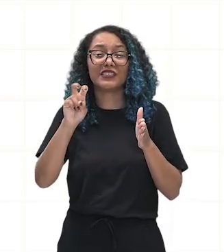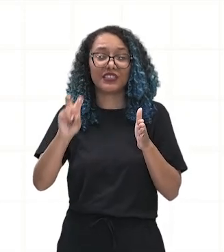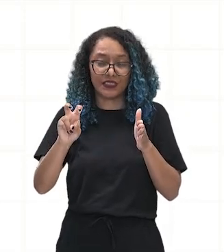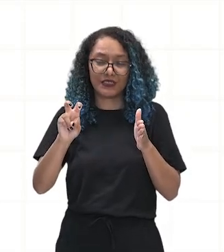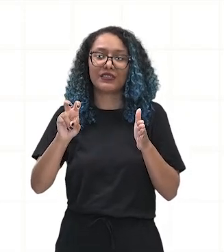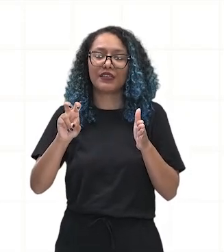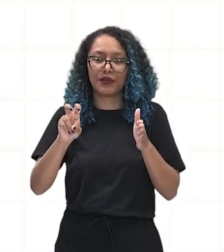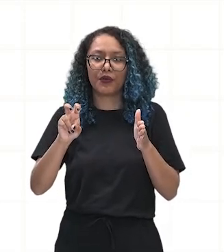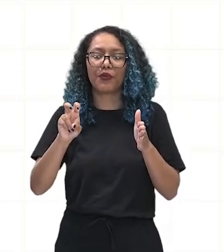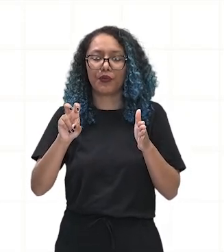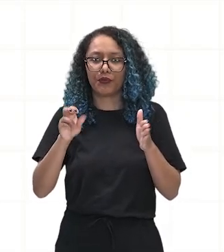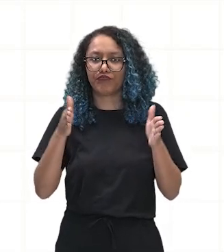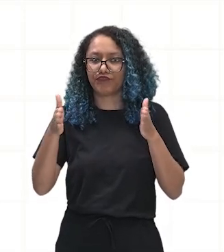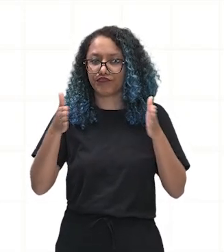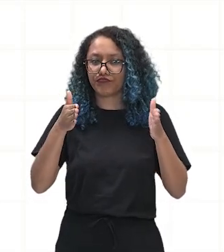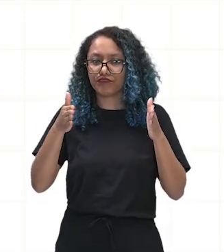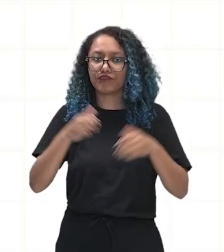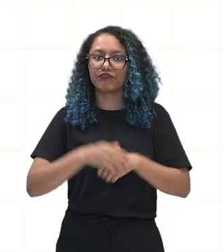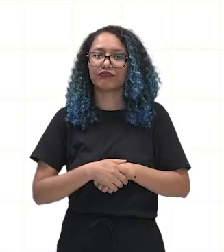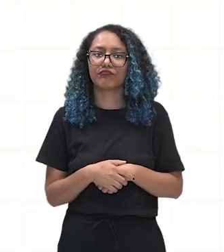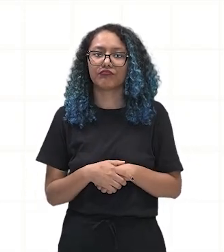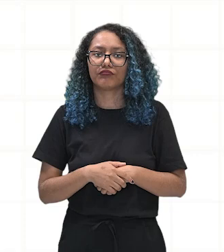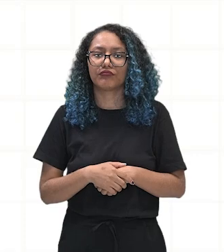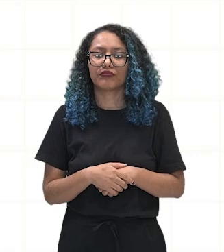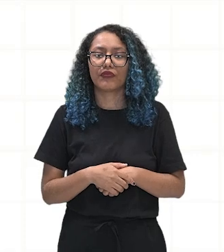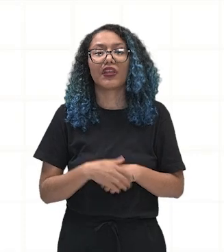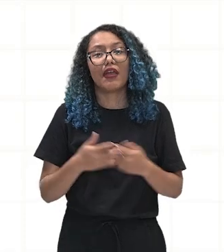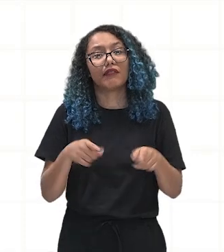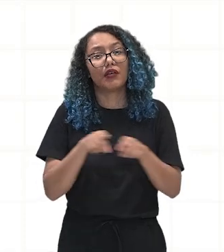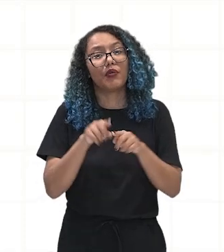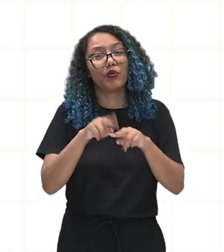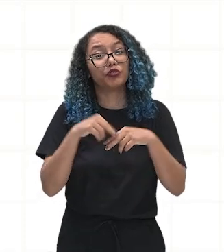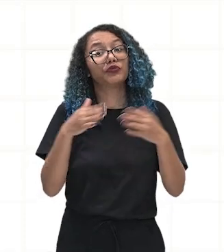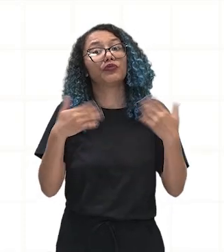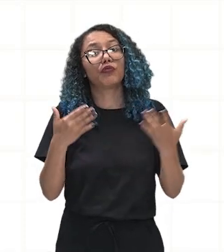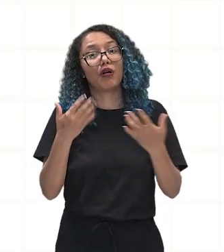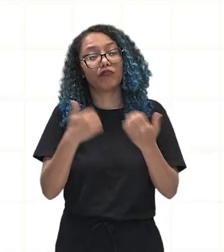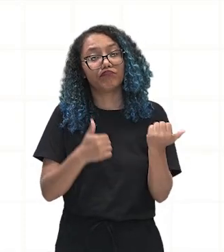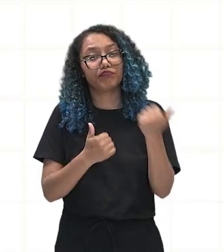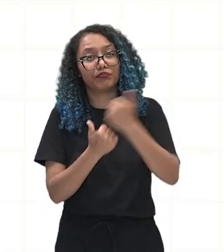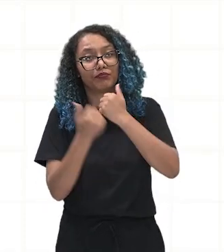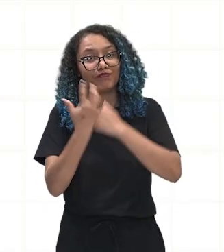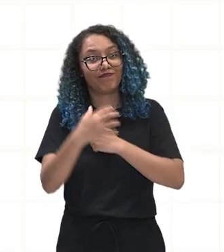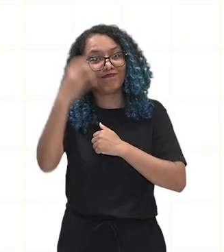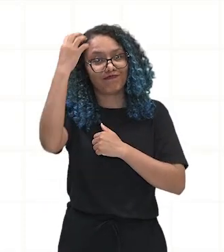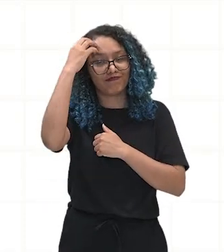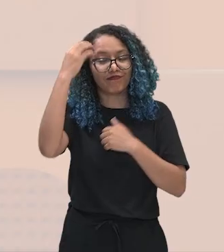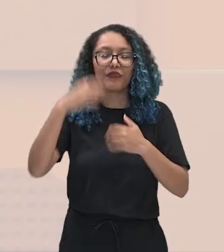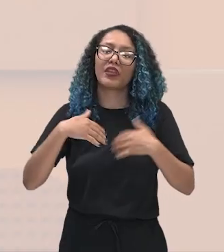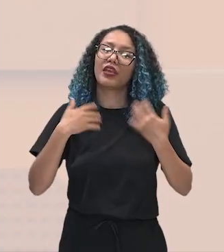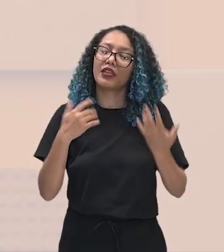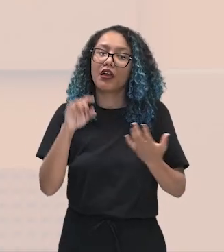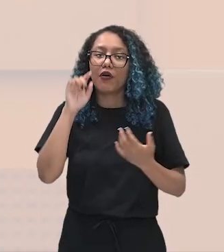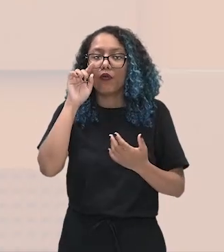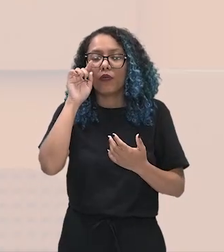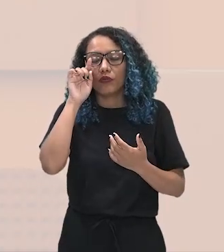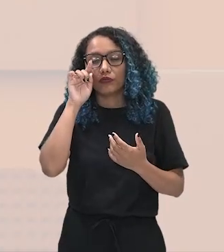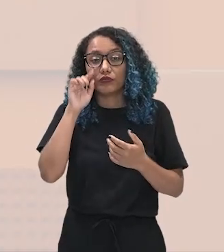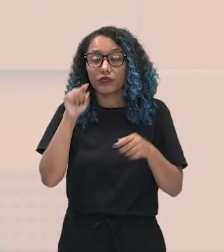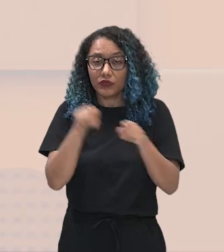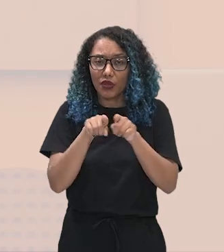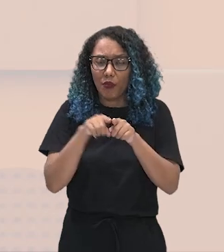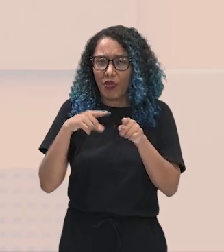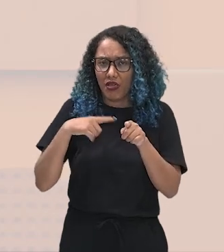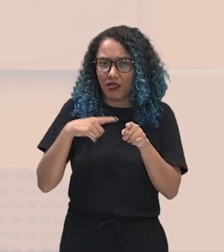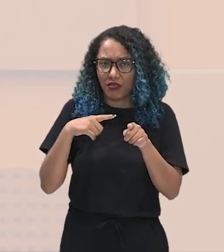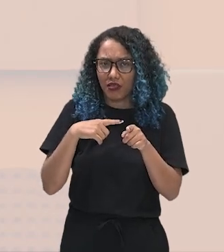1485, que é motivada aí por questão de sucessão, então, do trono. Então, as guerras também vão estar